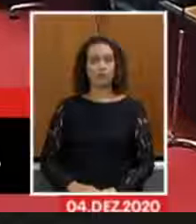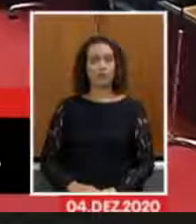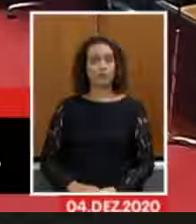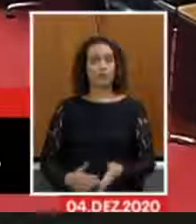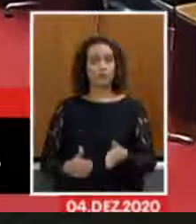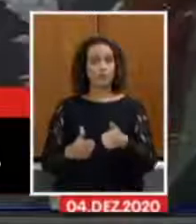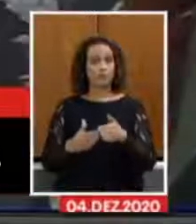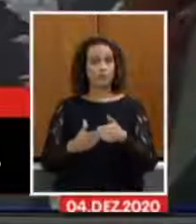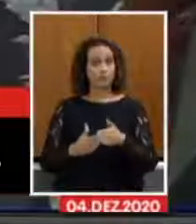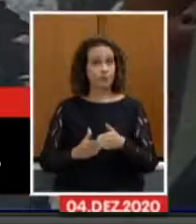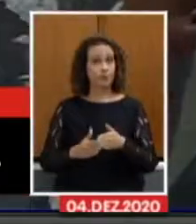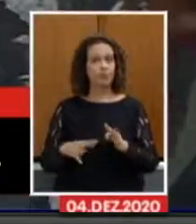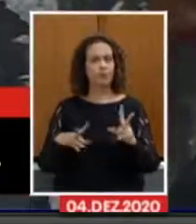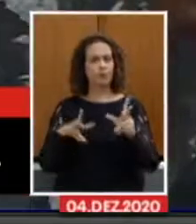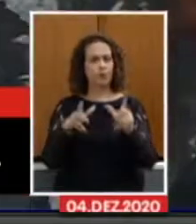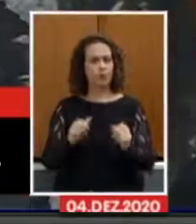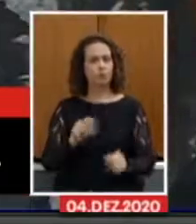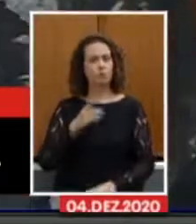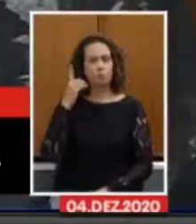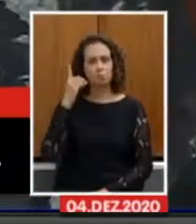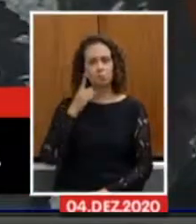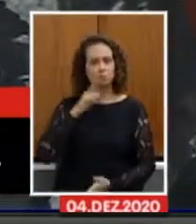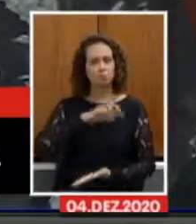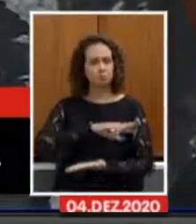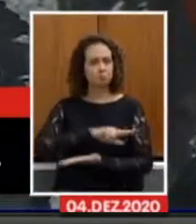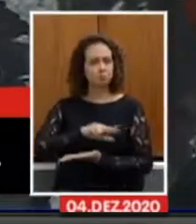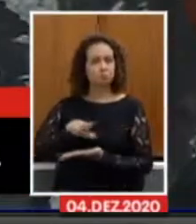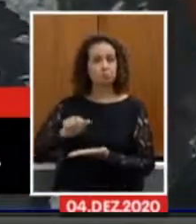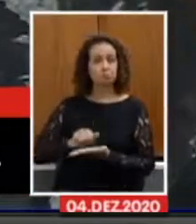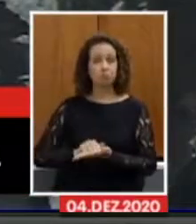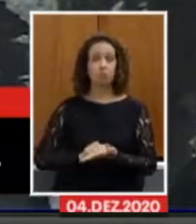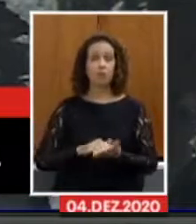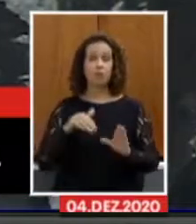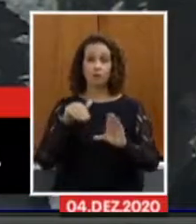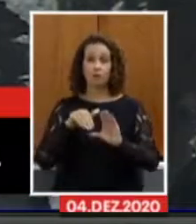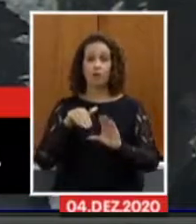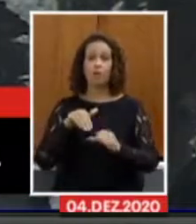Solicito às deputadas e deputados que votem pelo Sileges.